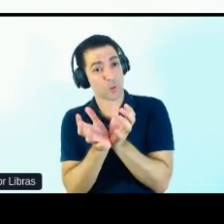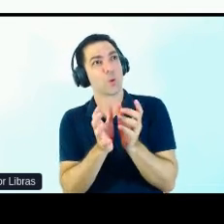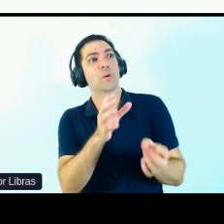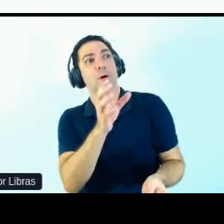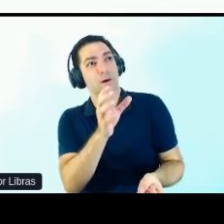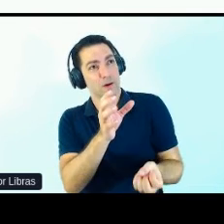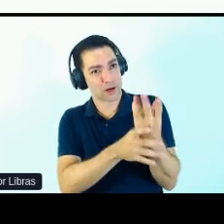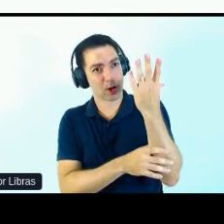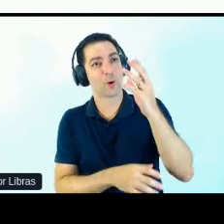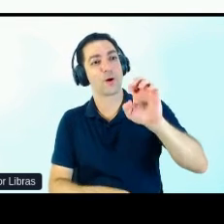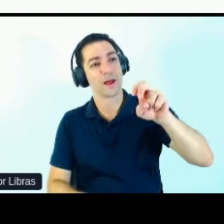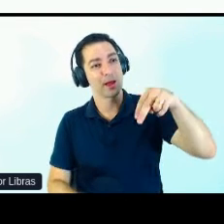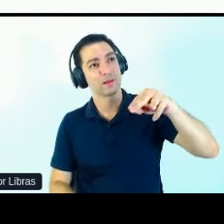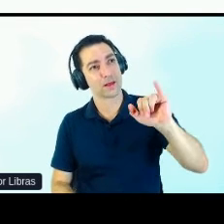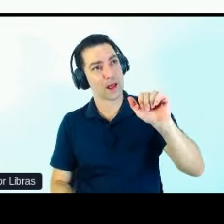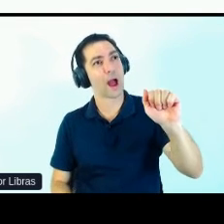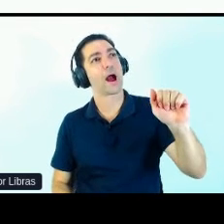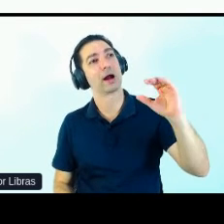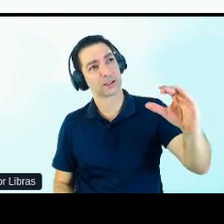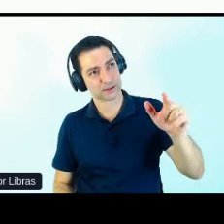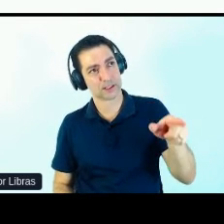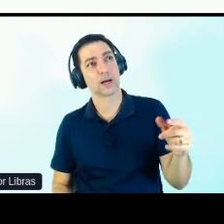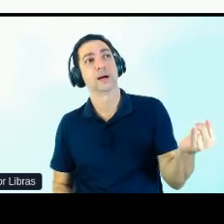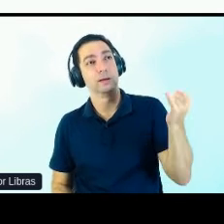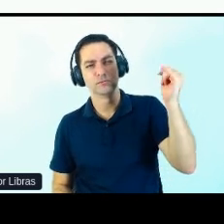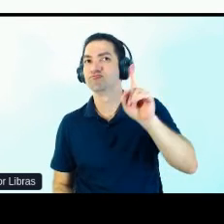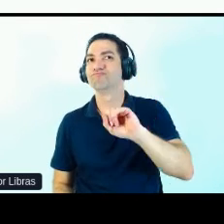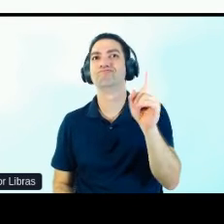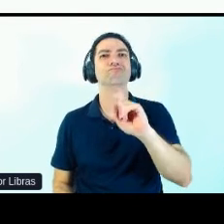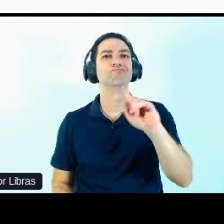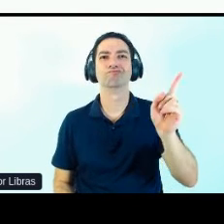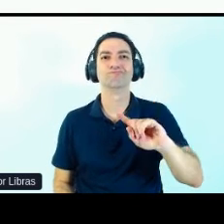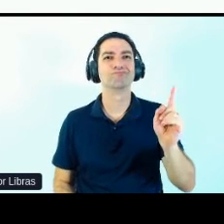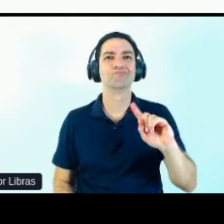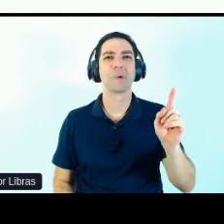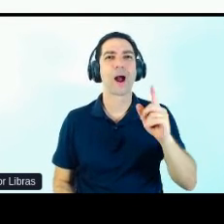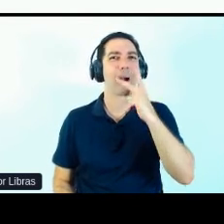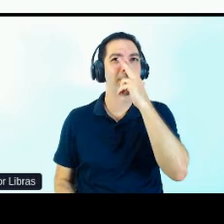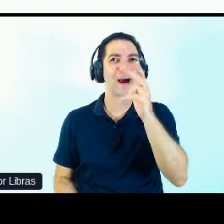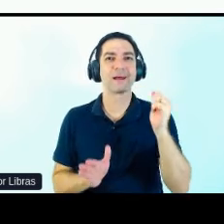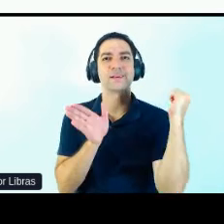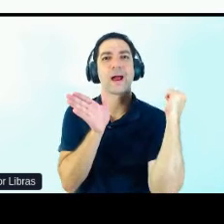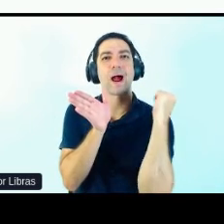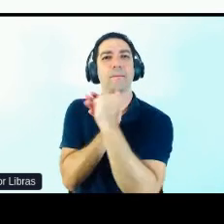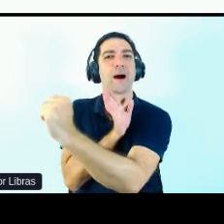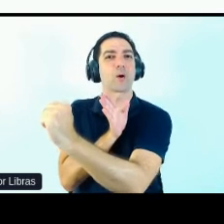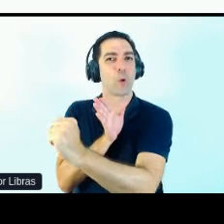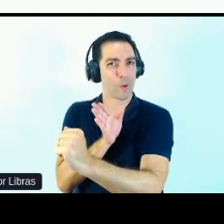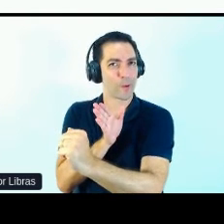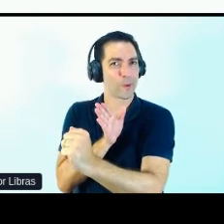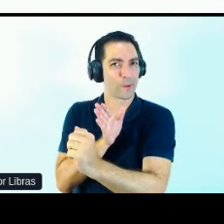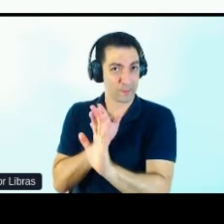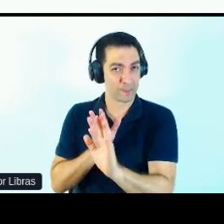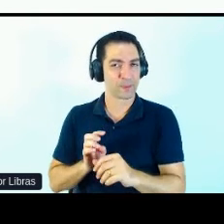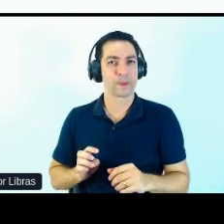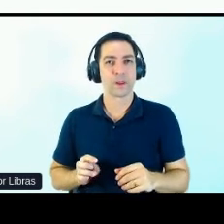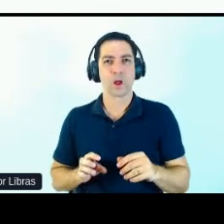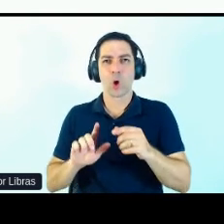dia. Se a gente procurar também fotos do ENIAC no Google, a gente vai encontrar várias e